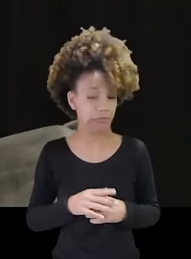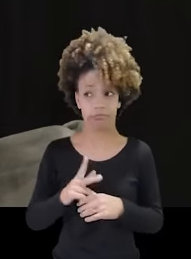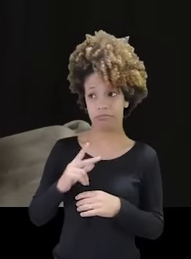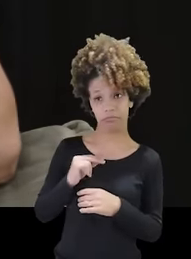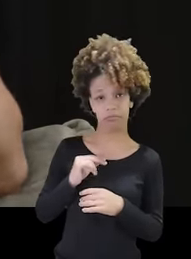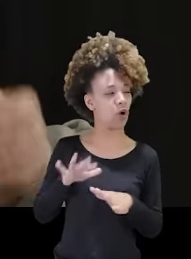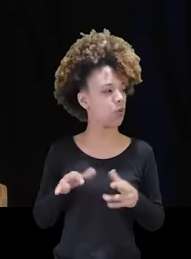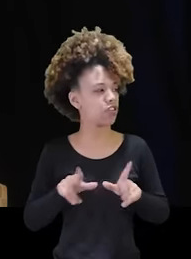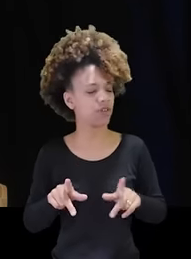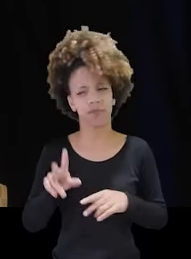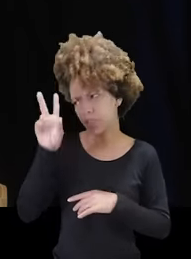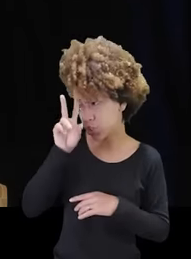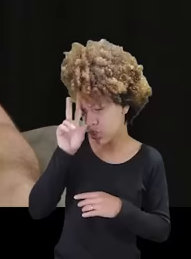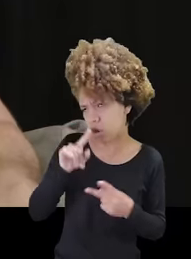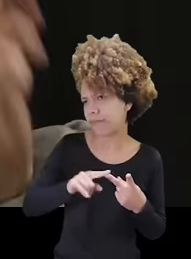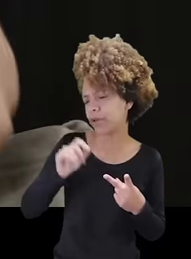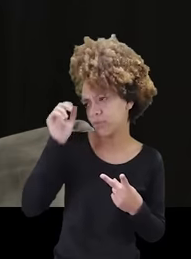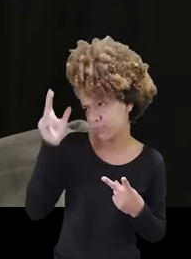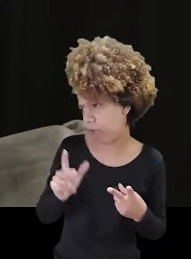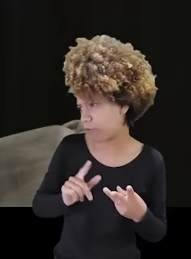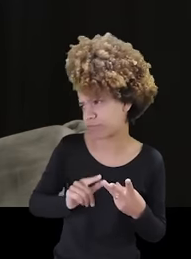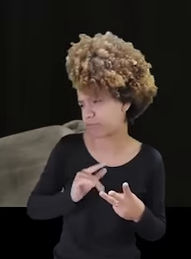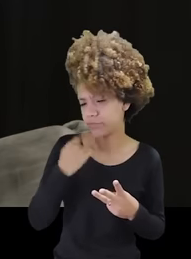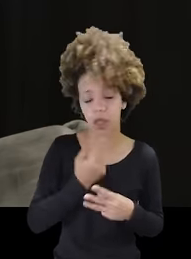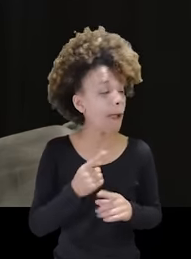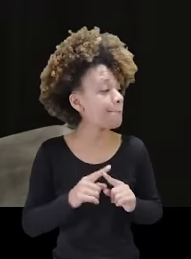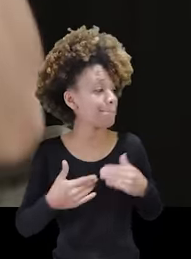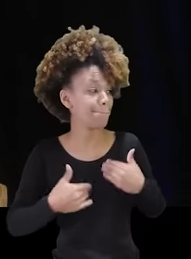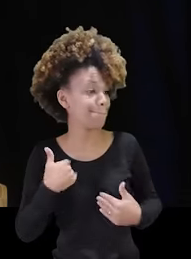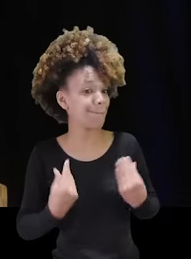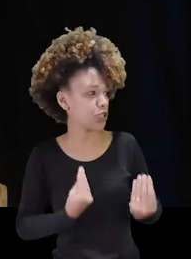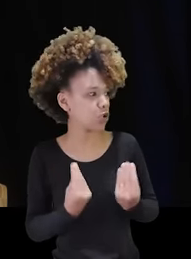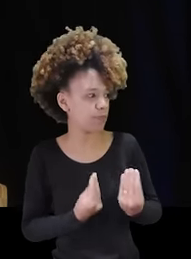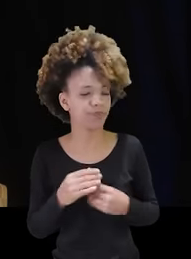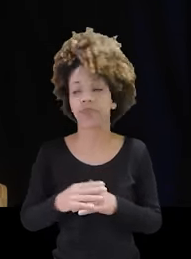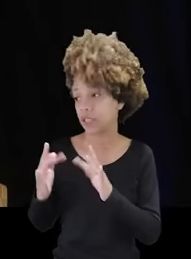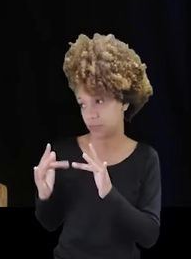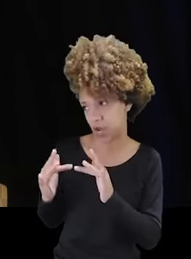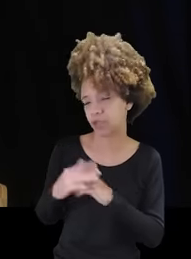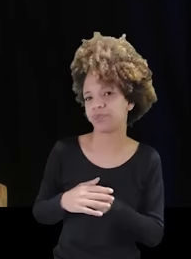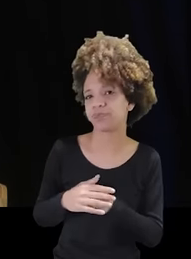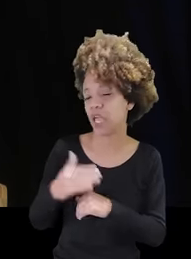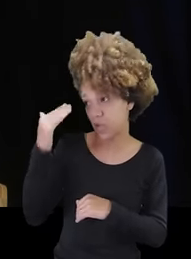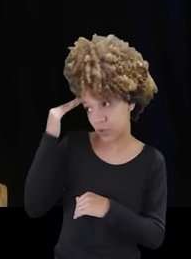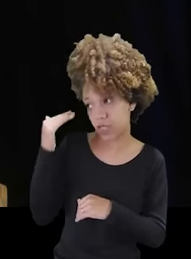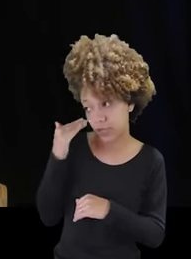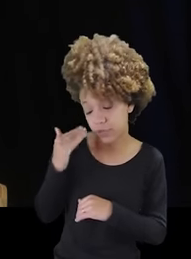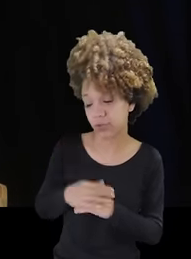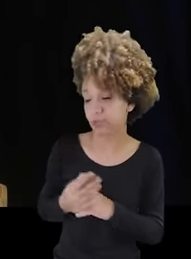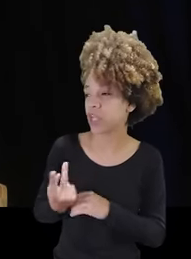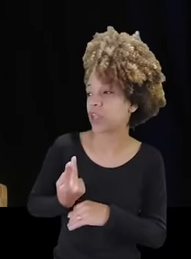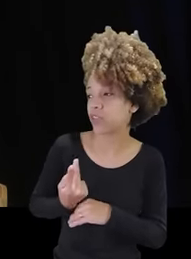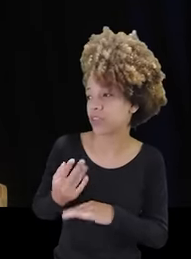que é a diferença que você poderia falar claro mas principalmente fisicamente como é que você poderia falar o meu namorado e eu meu namorado é coreano e